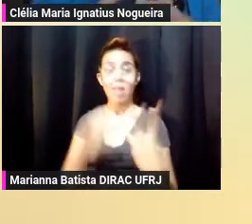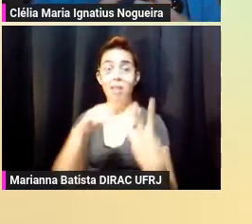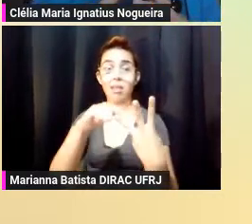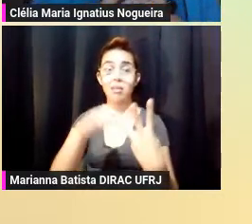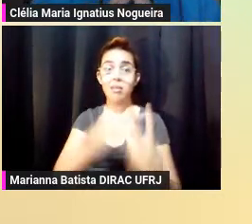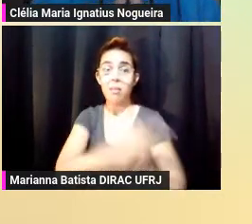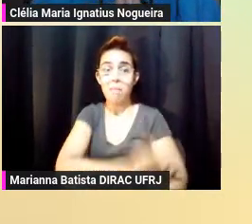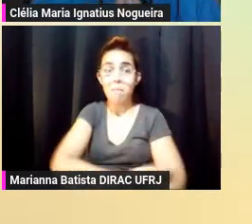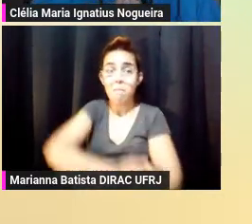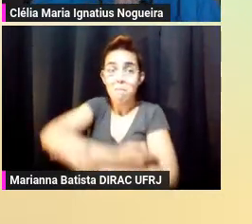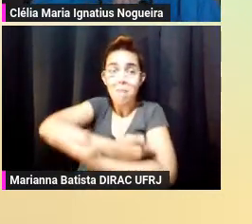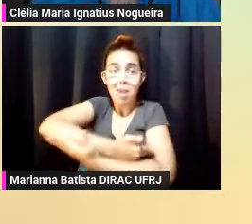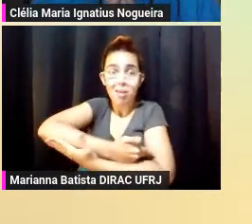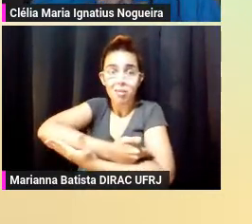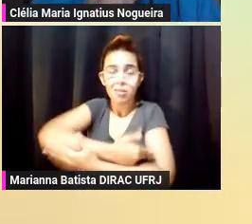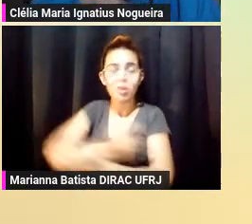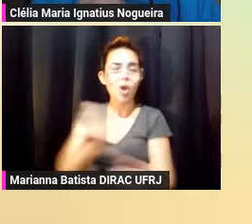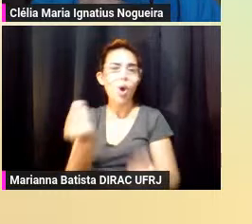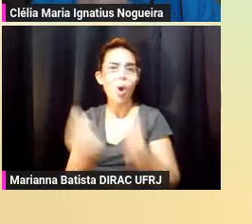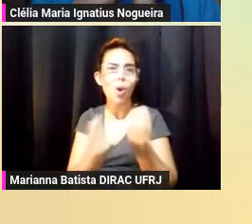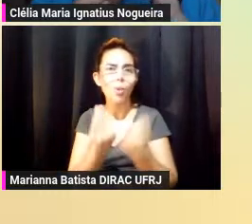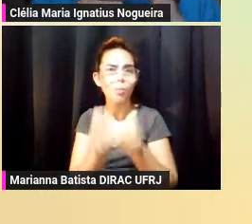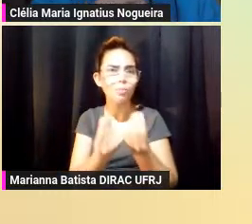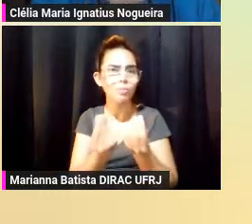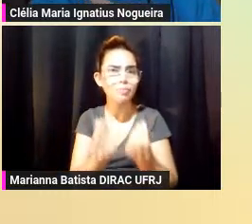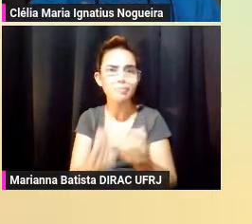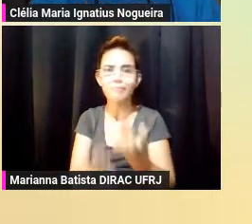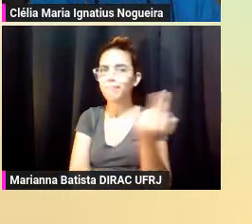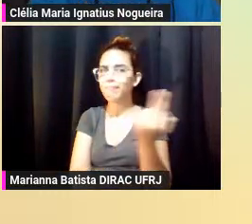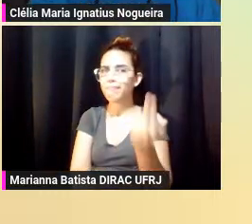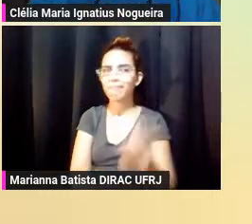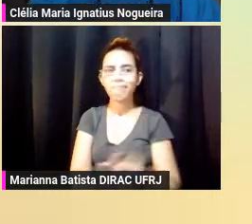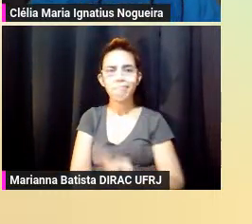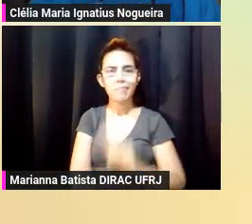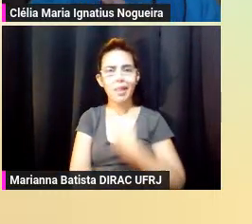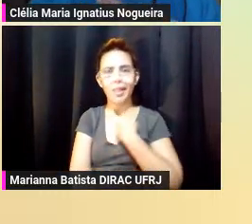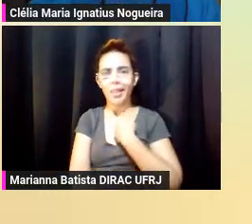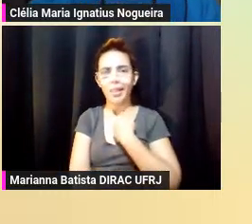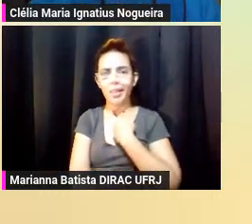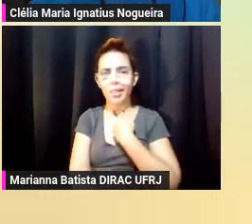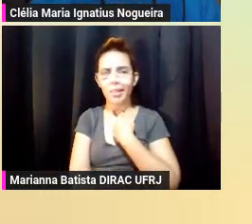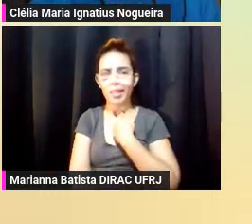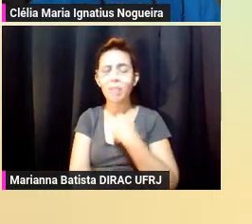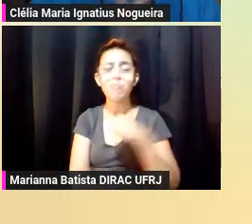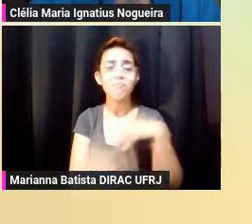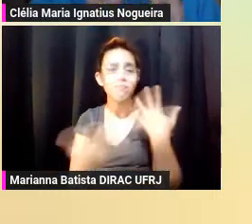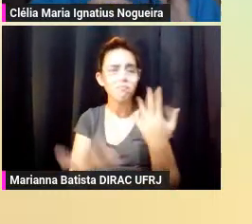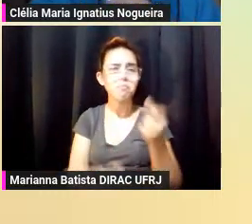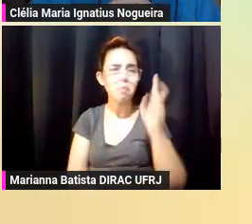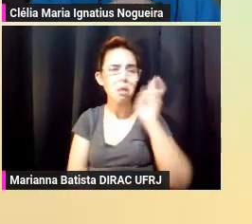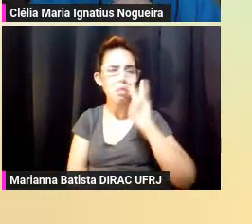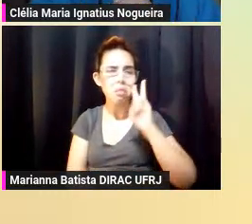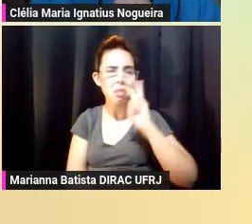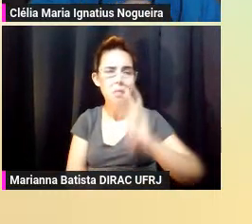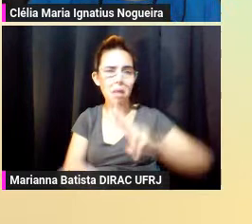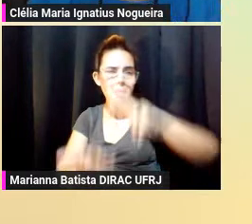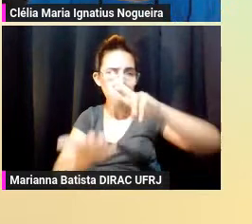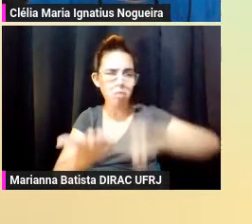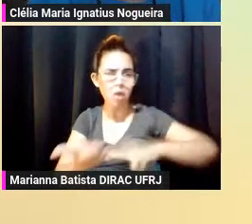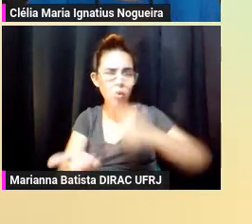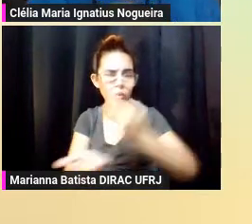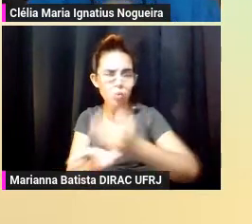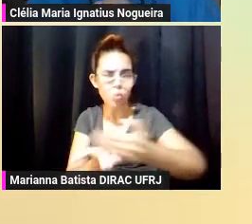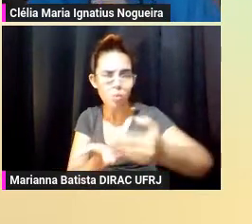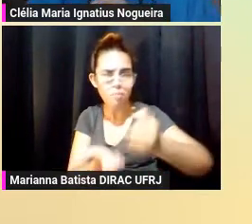Eu não sei se vocês se lembram, né, que na leitura que a Geisa fez do meu currículo, ela